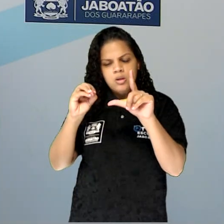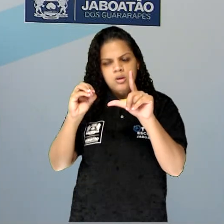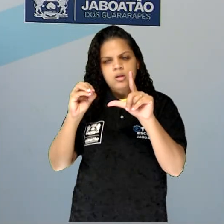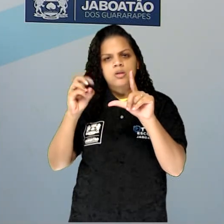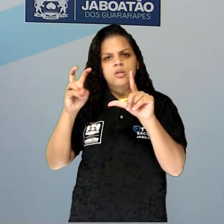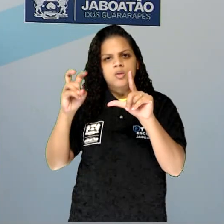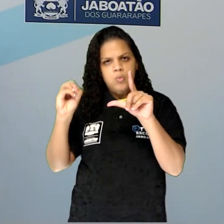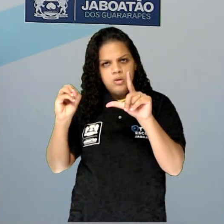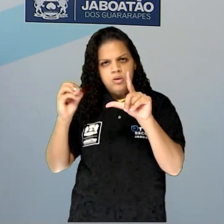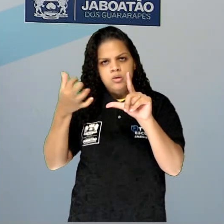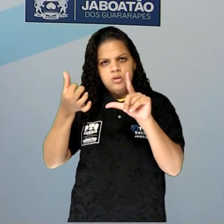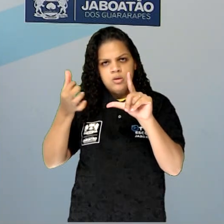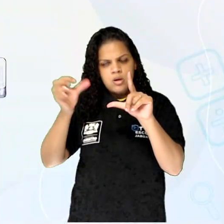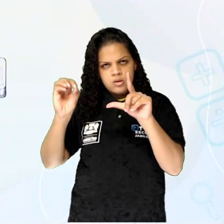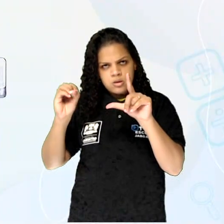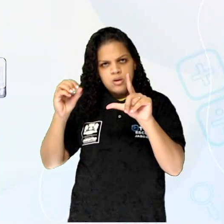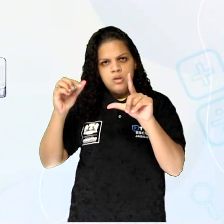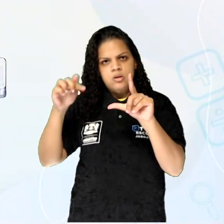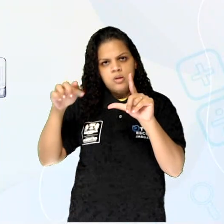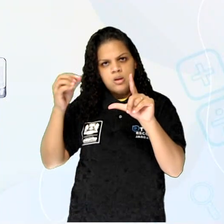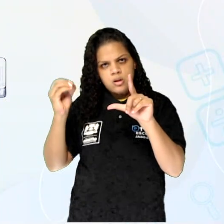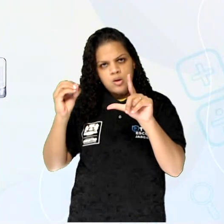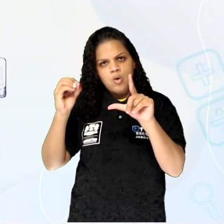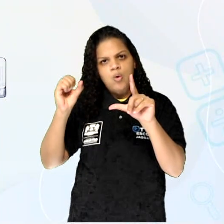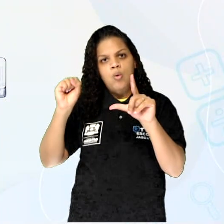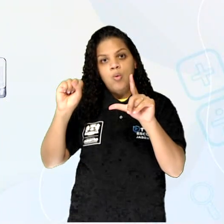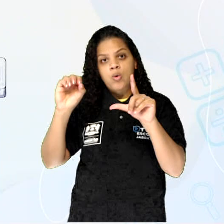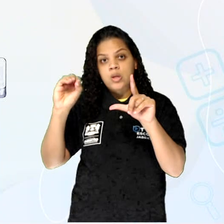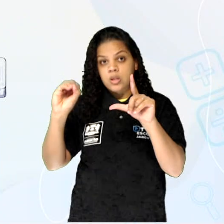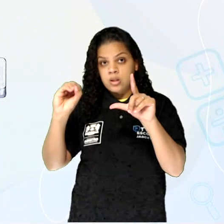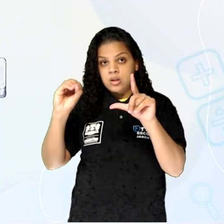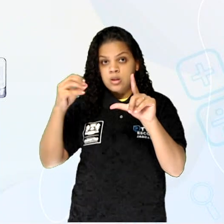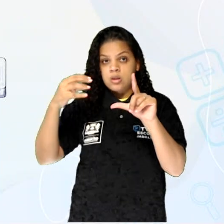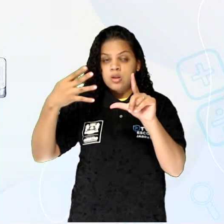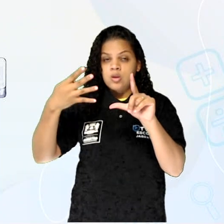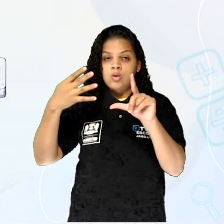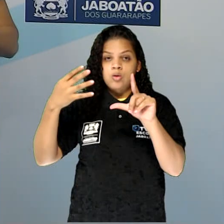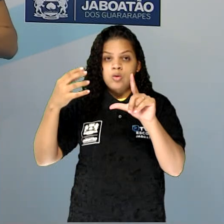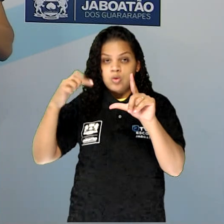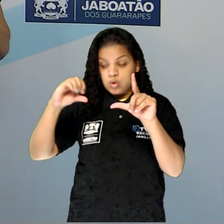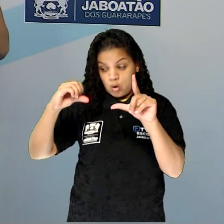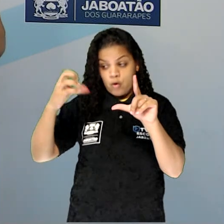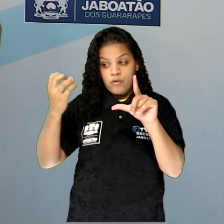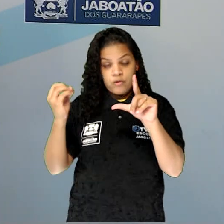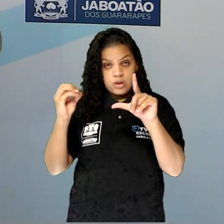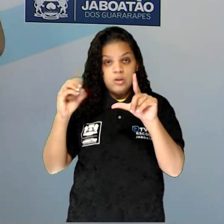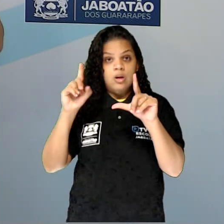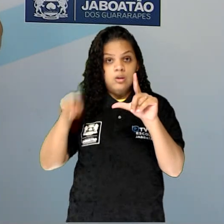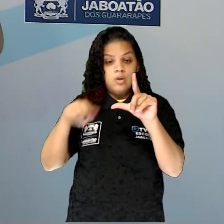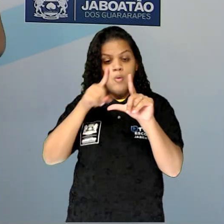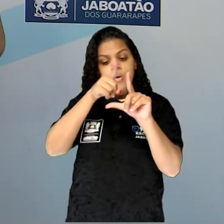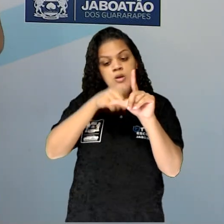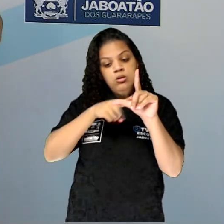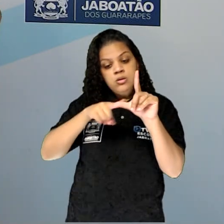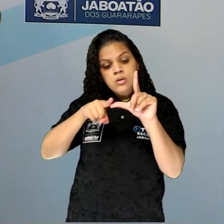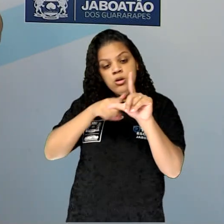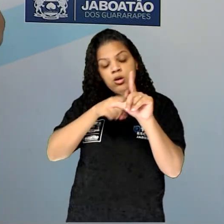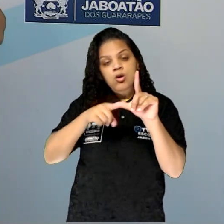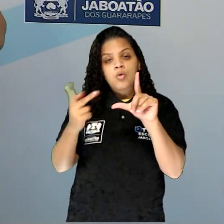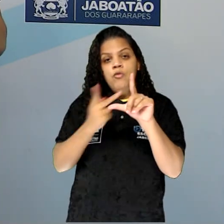60 70 80 90 esse ângulo mede 90